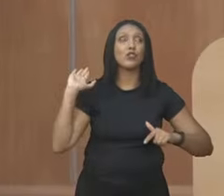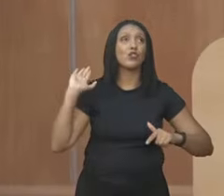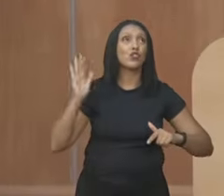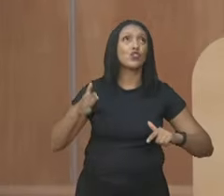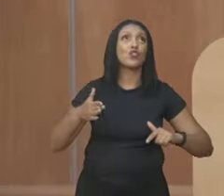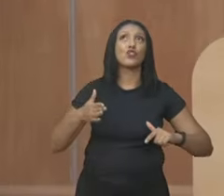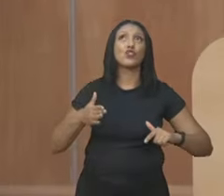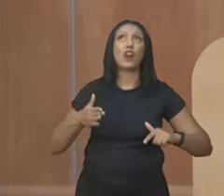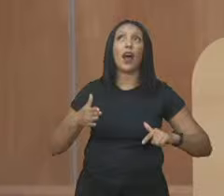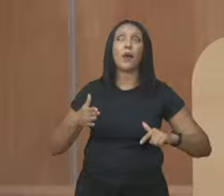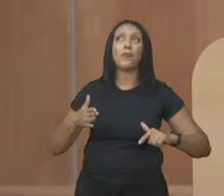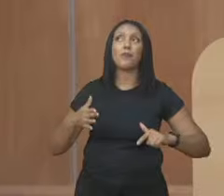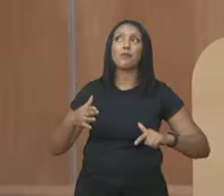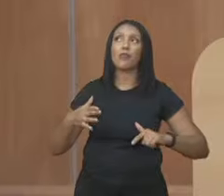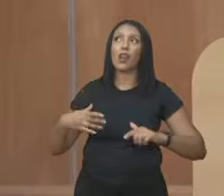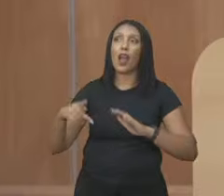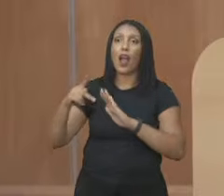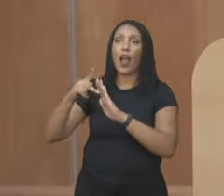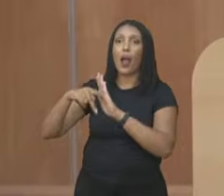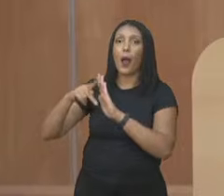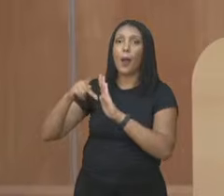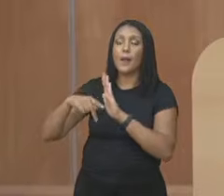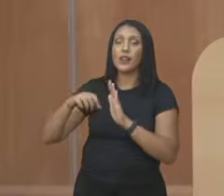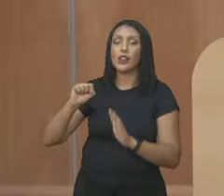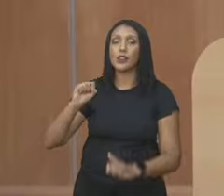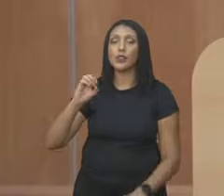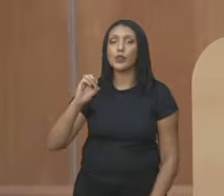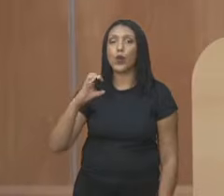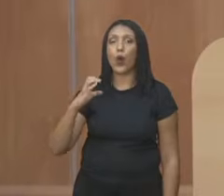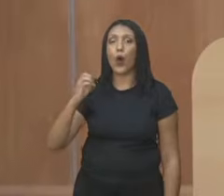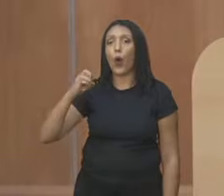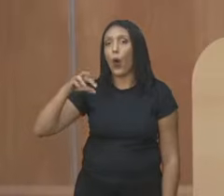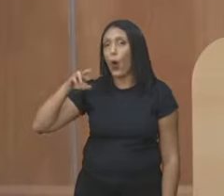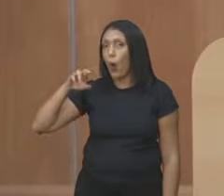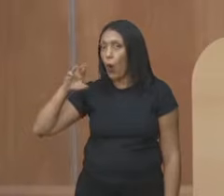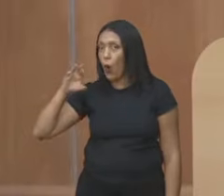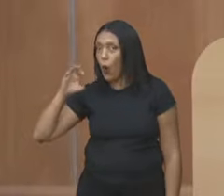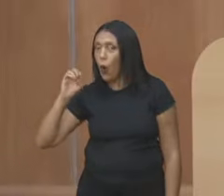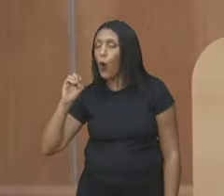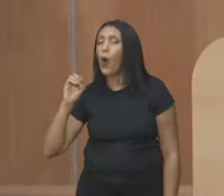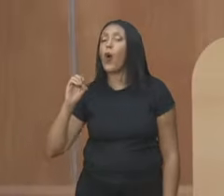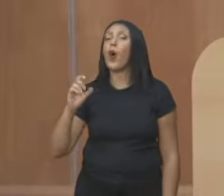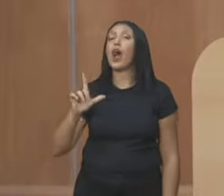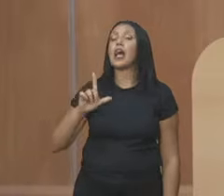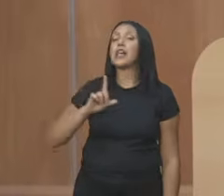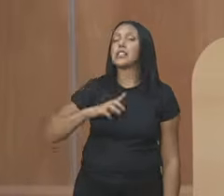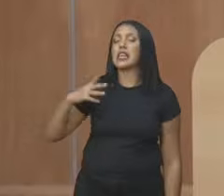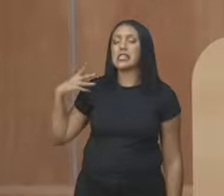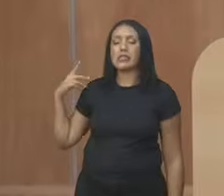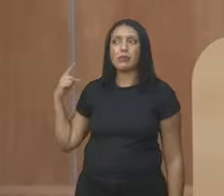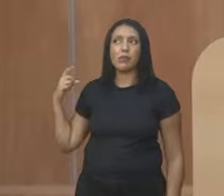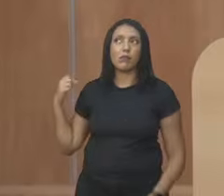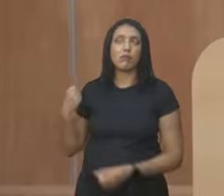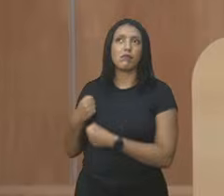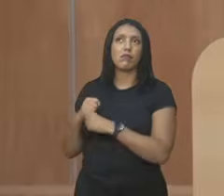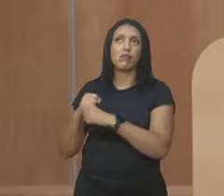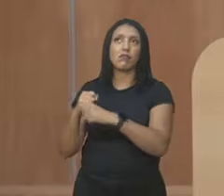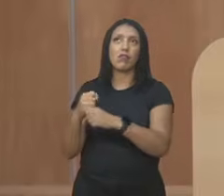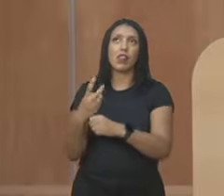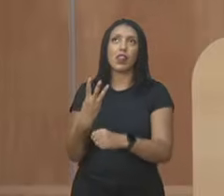Sopão aqui na nossa cidade, que iniciou com ela a distribuição aqui na cidade das sopas